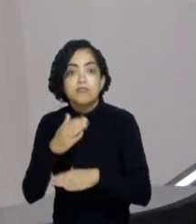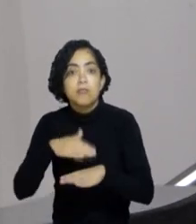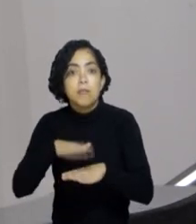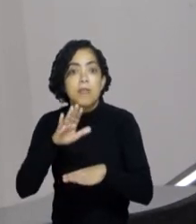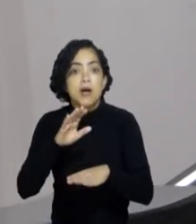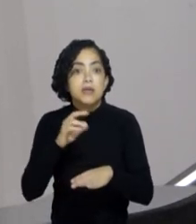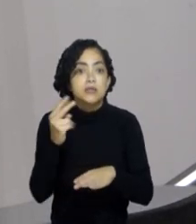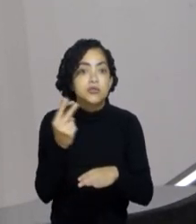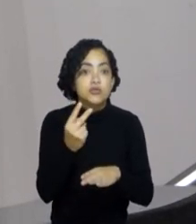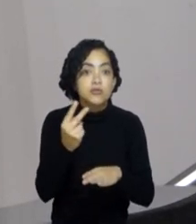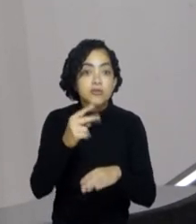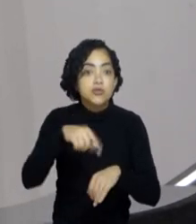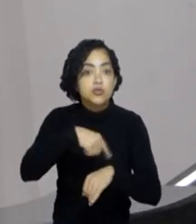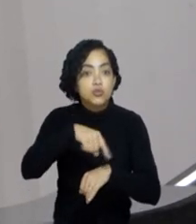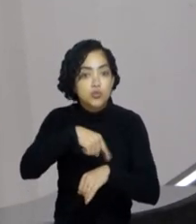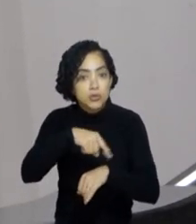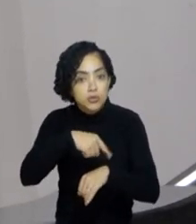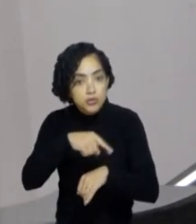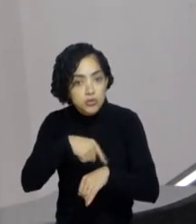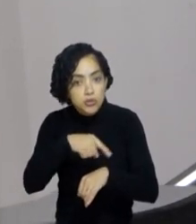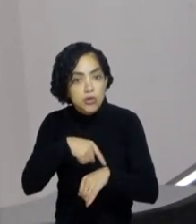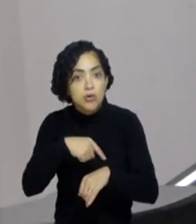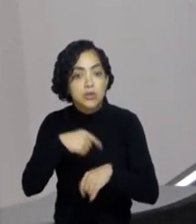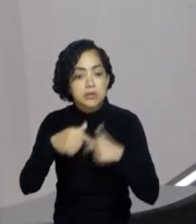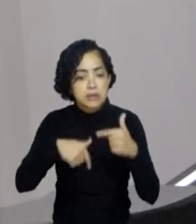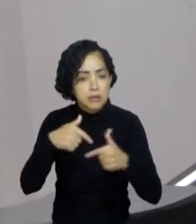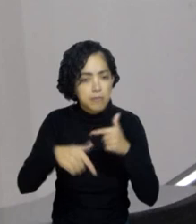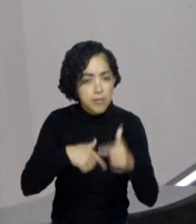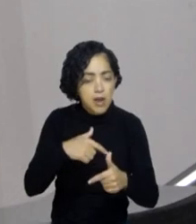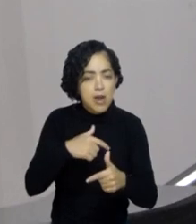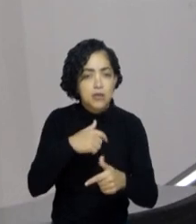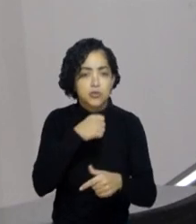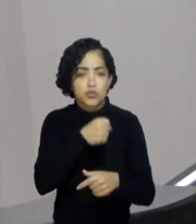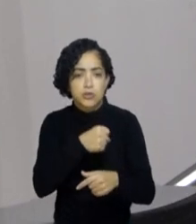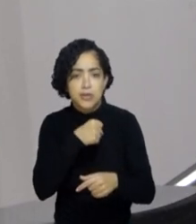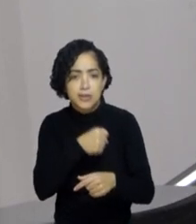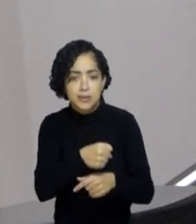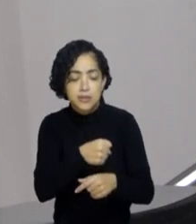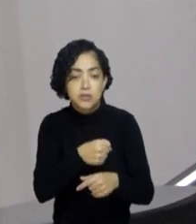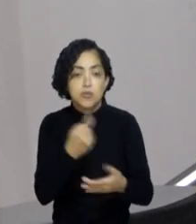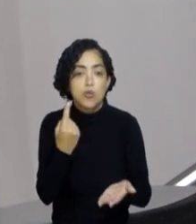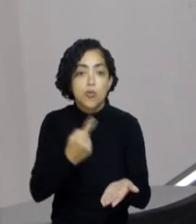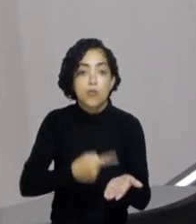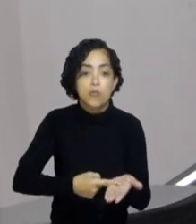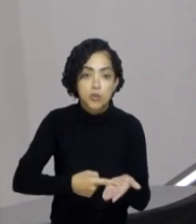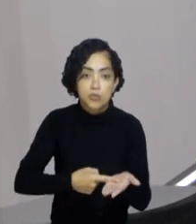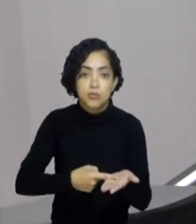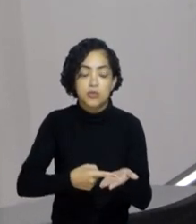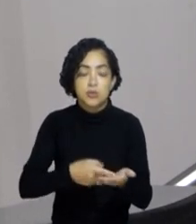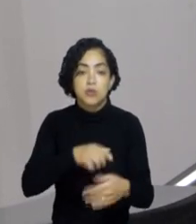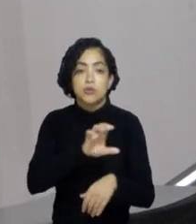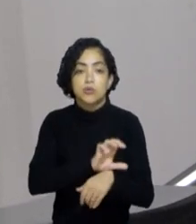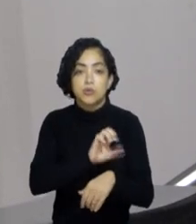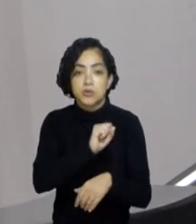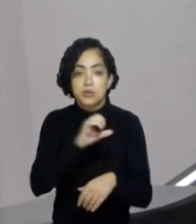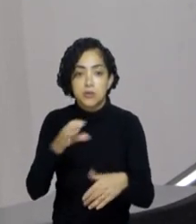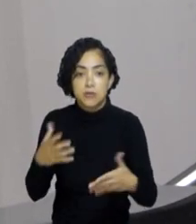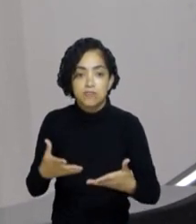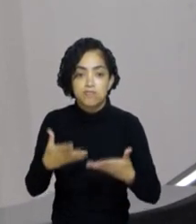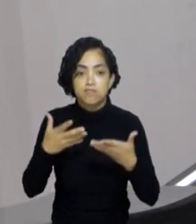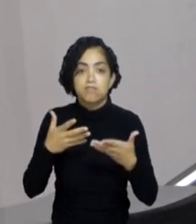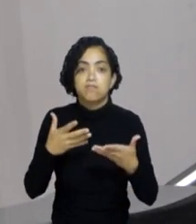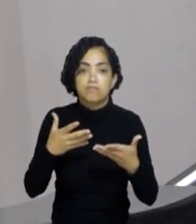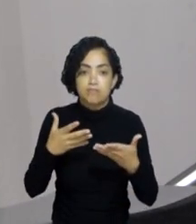horas de jornalismo por dia. Esses números mostram nosso comprometimento com Santa Catarina, um Estado que nos inspira a sempre